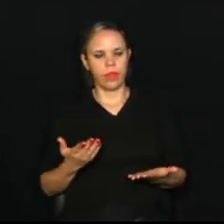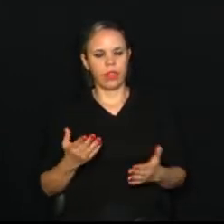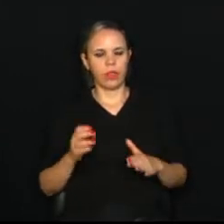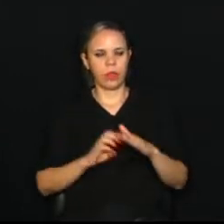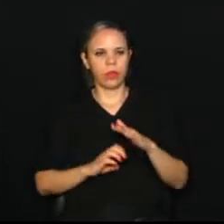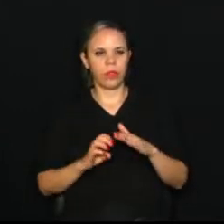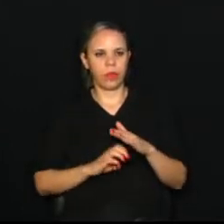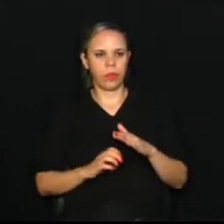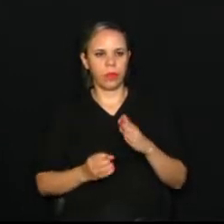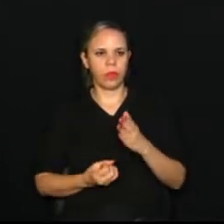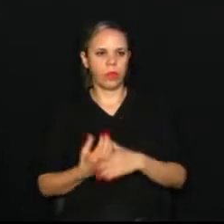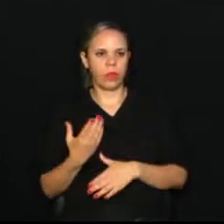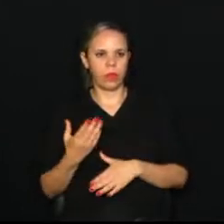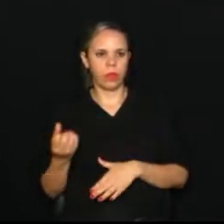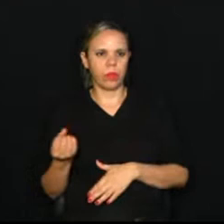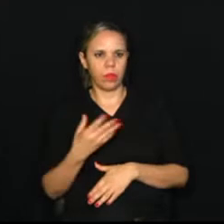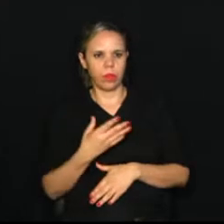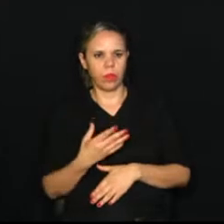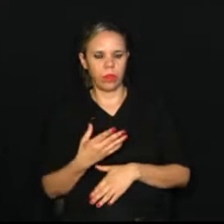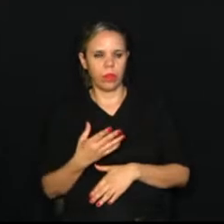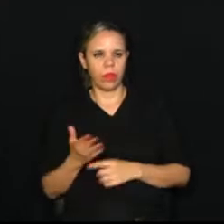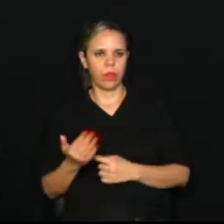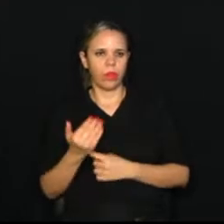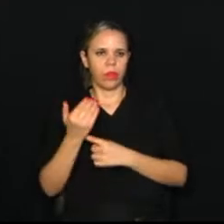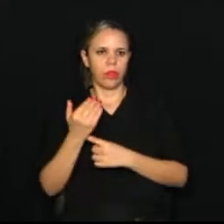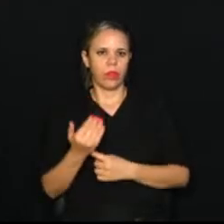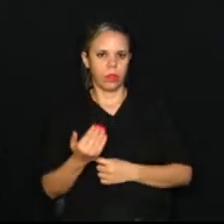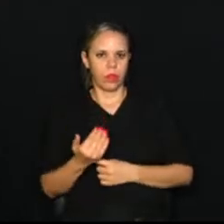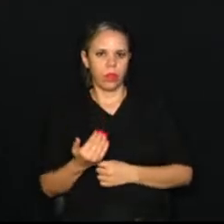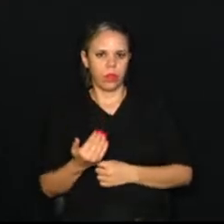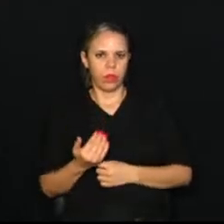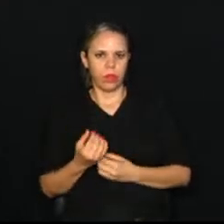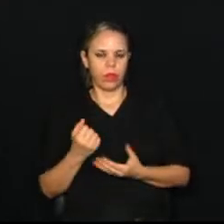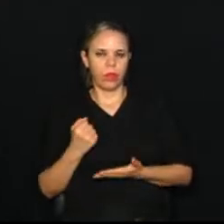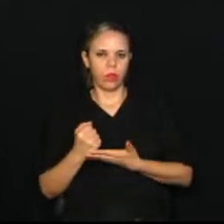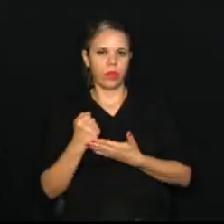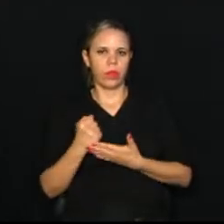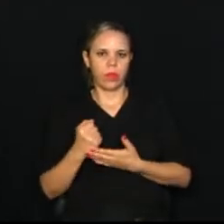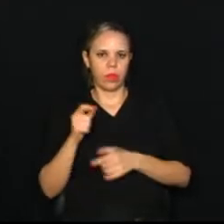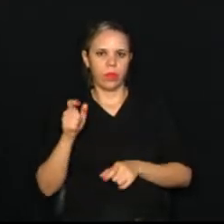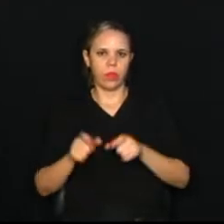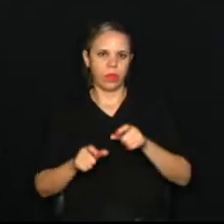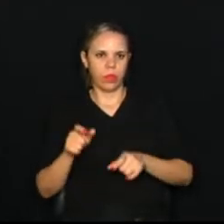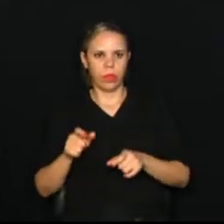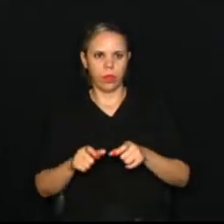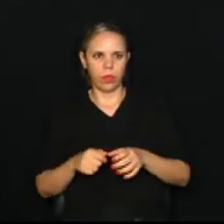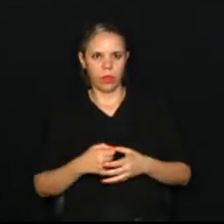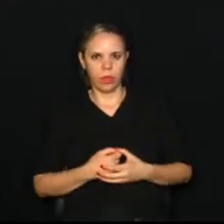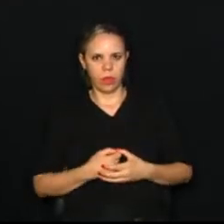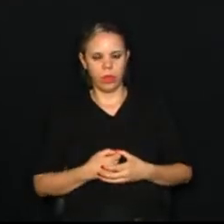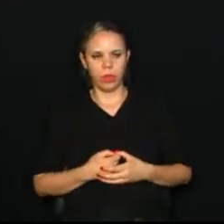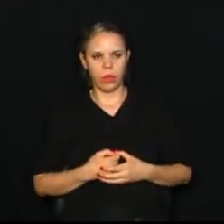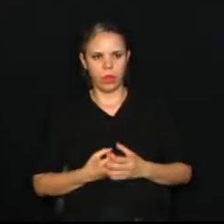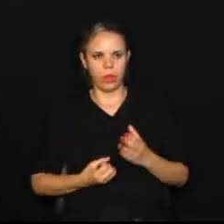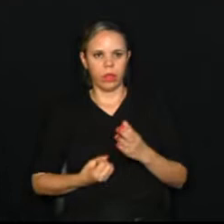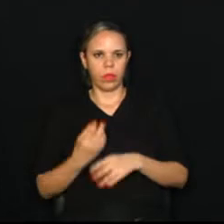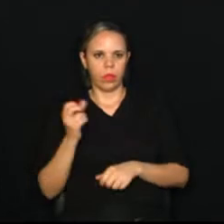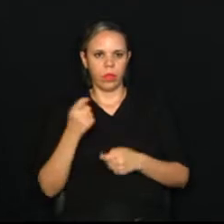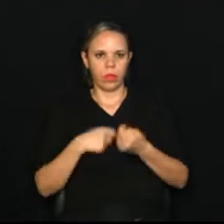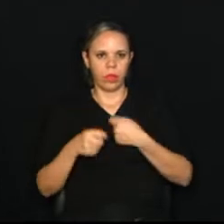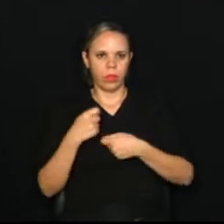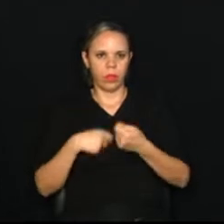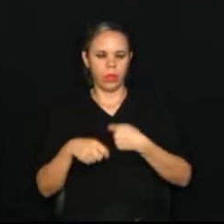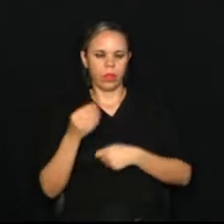e criar novas tecnologias que vão ajudar tanto a gerar mais economia,